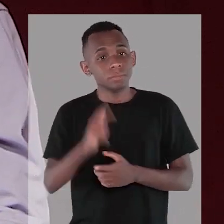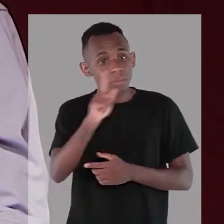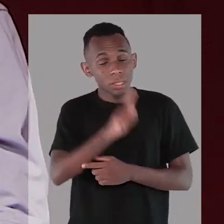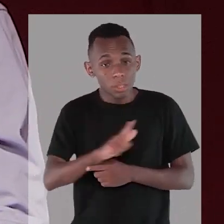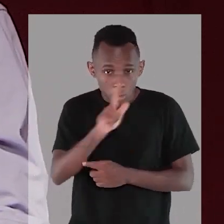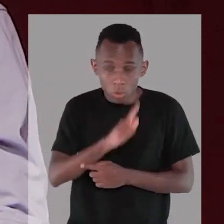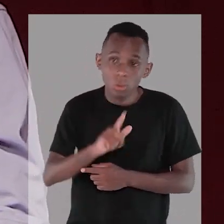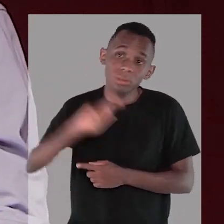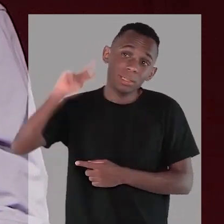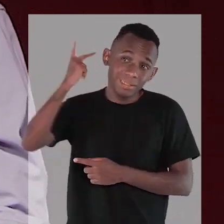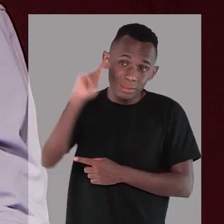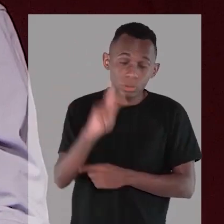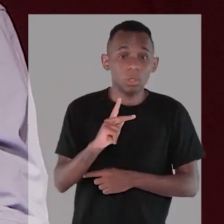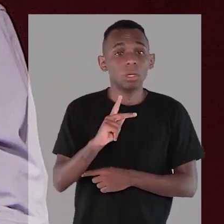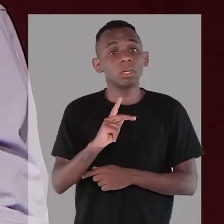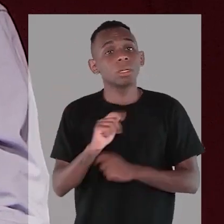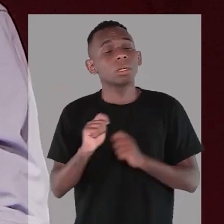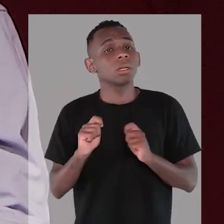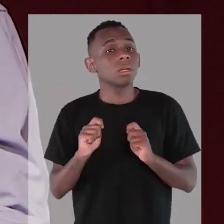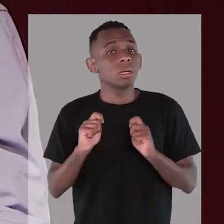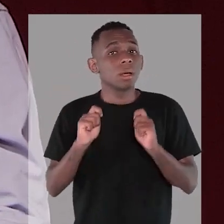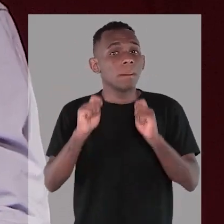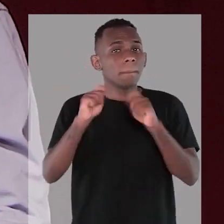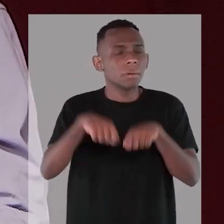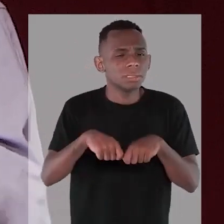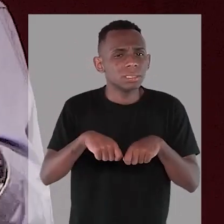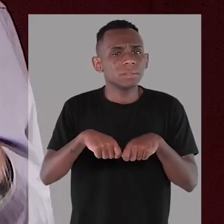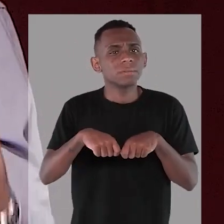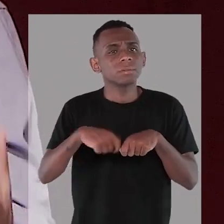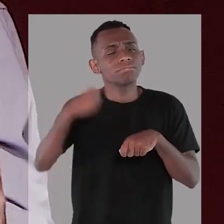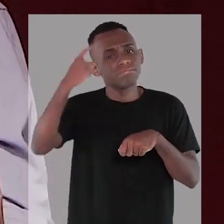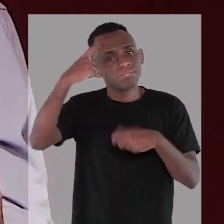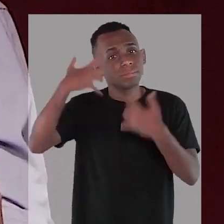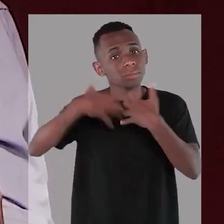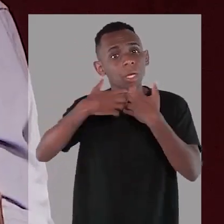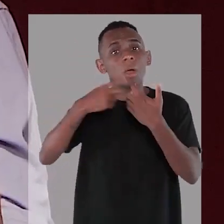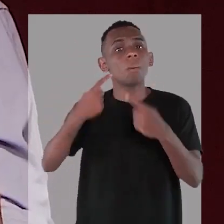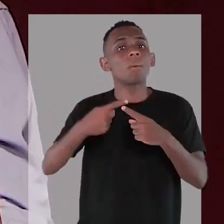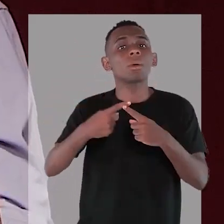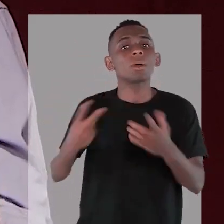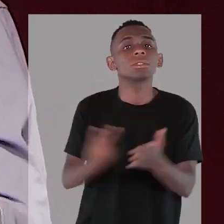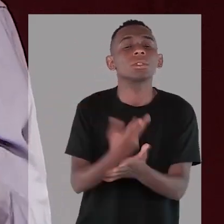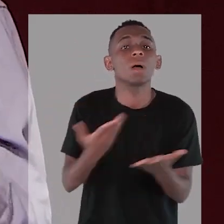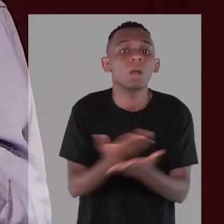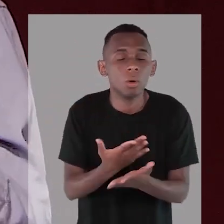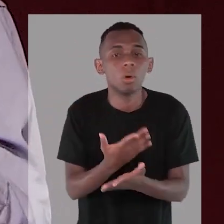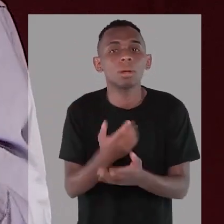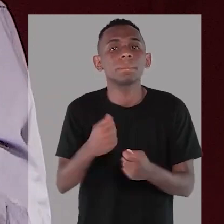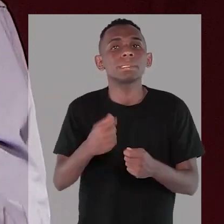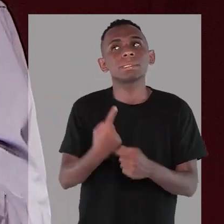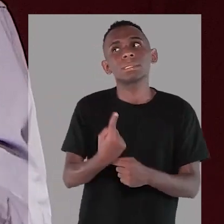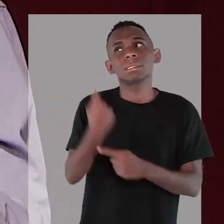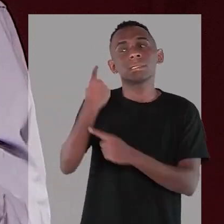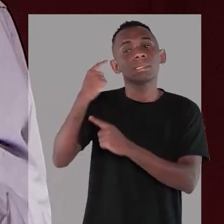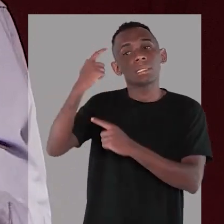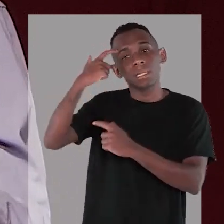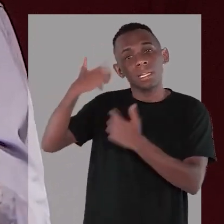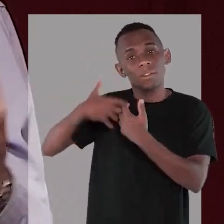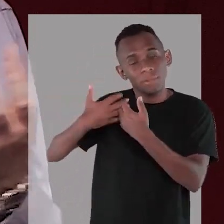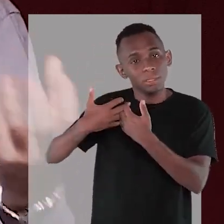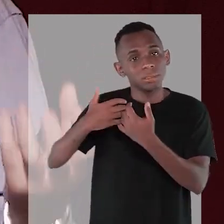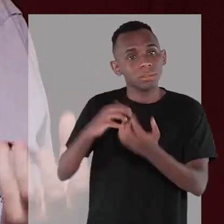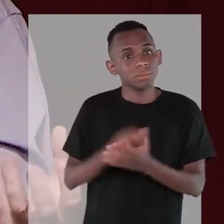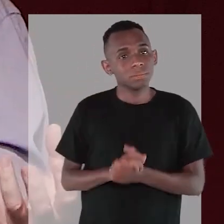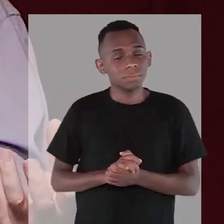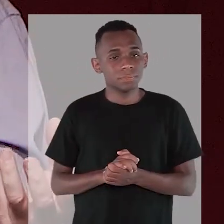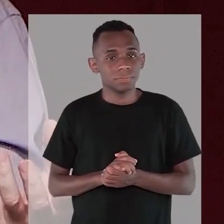ela permite e deve nos levar a pensar redes causais, né? Porque nenhum acontecimento pode acontecer